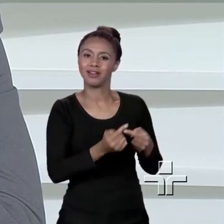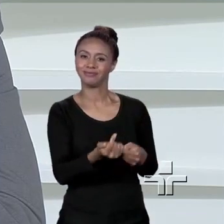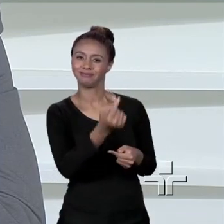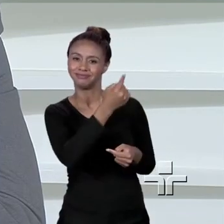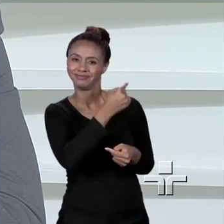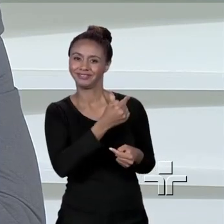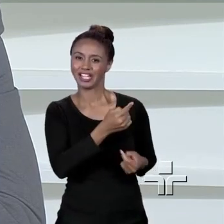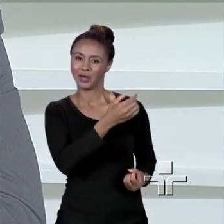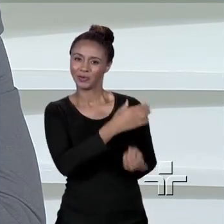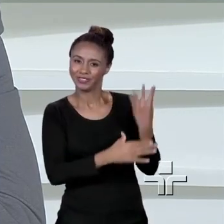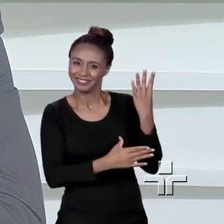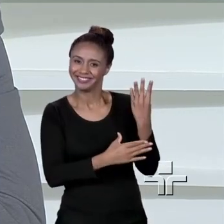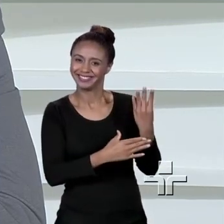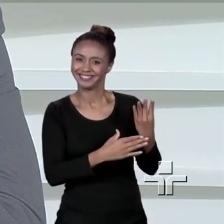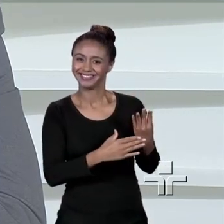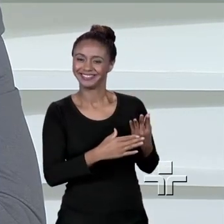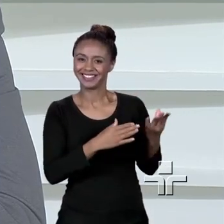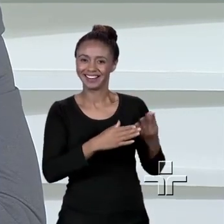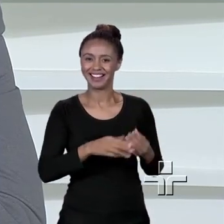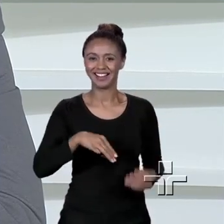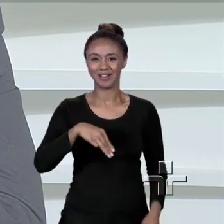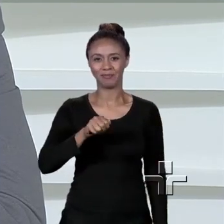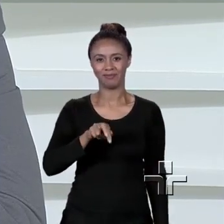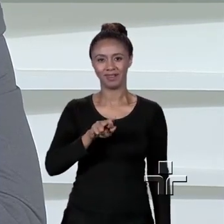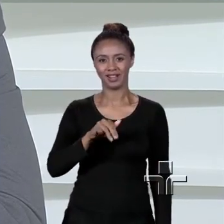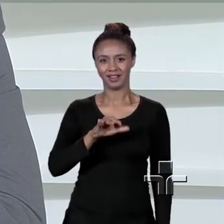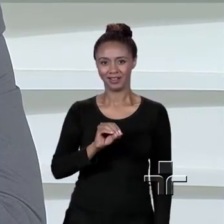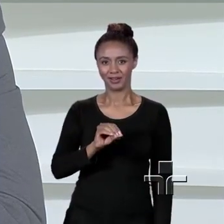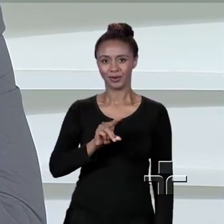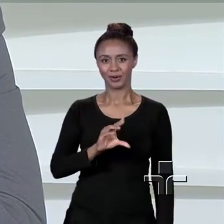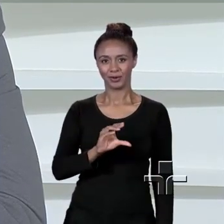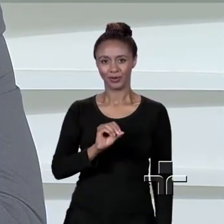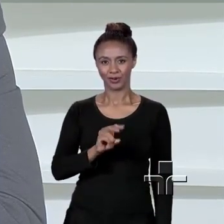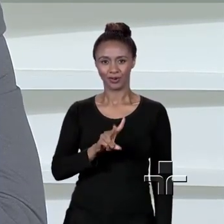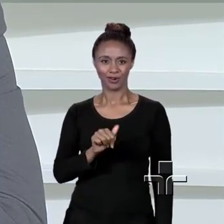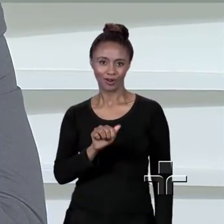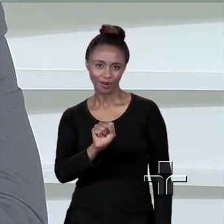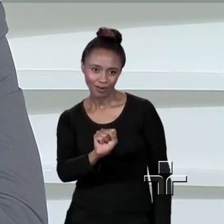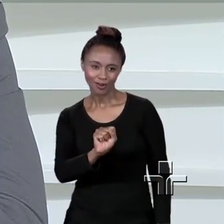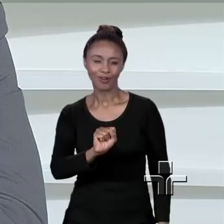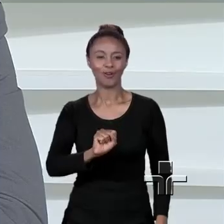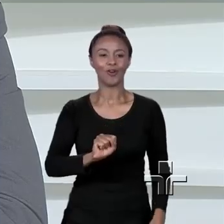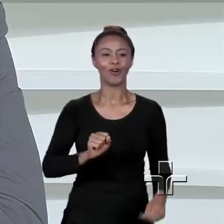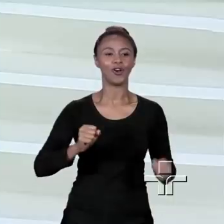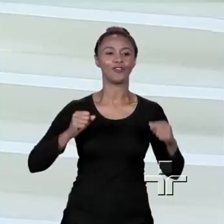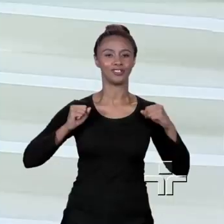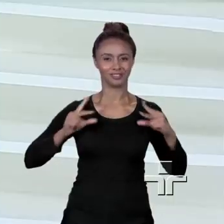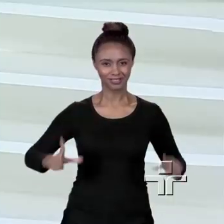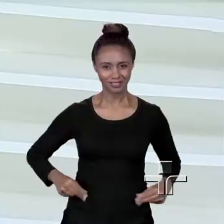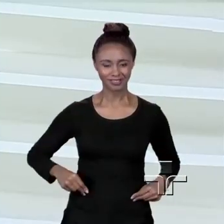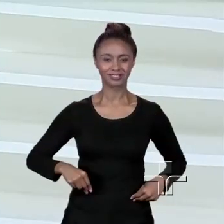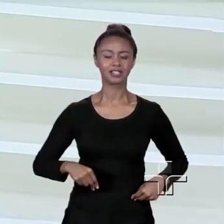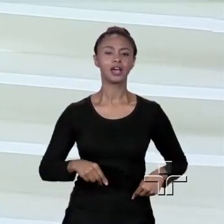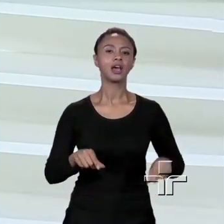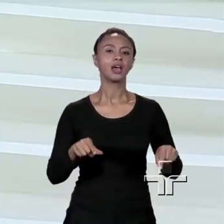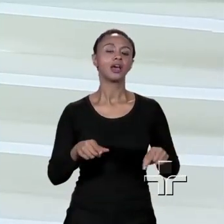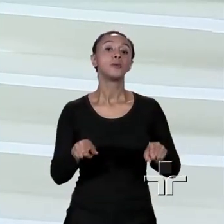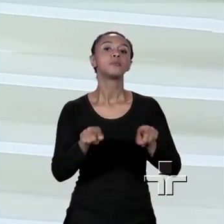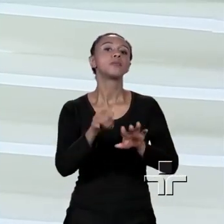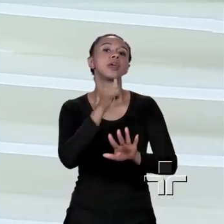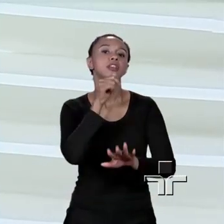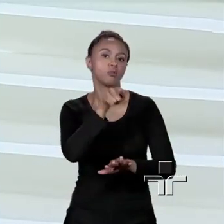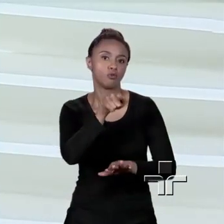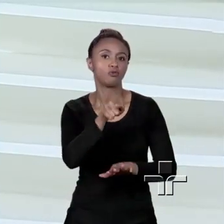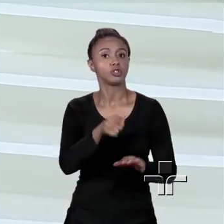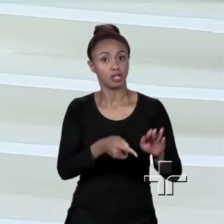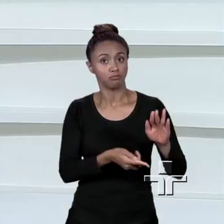Montoro, Mário Covas, ou essa linha que o Dória tenta adotar? E uma contradição que eu chamo a atenção, a senhora foi ao Bolsonaro